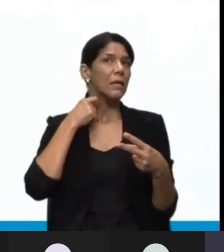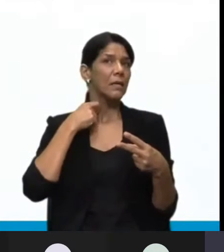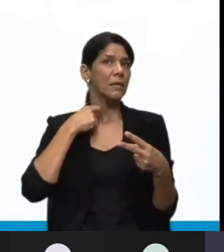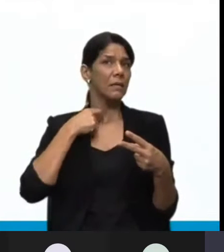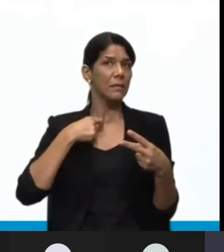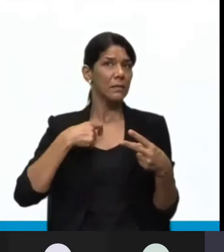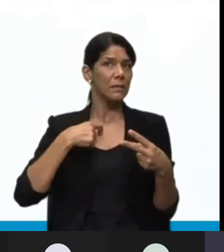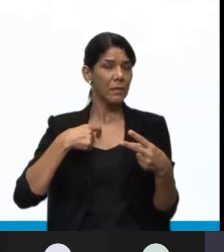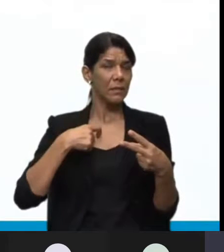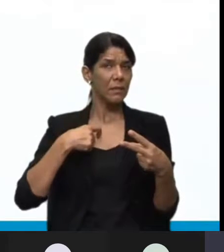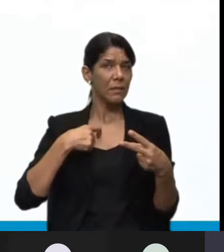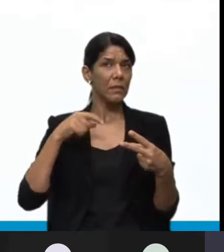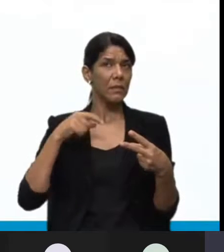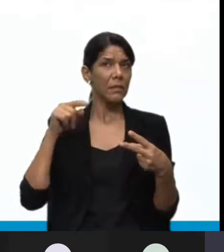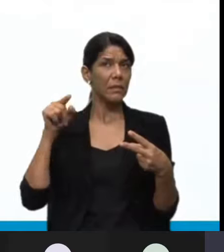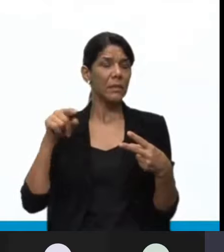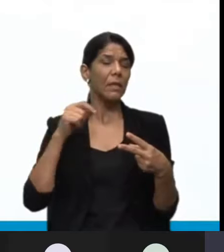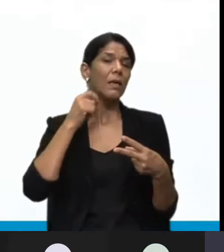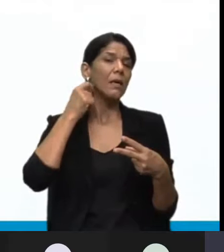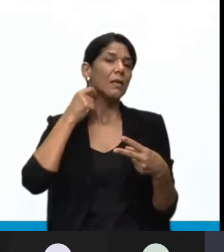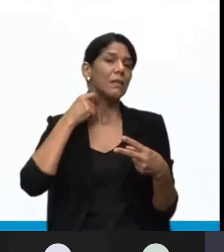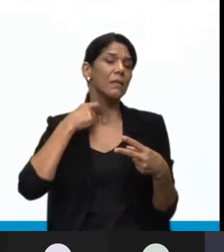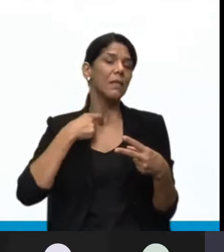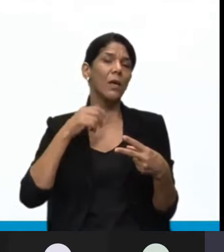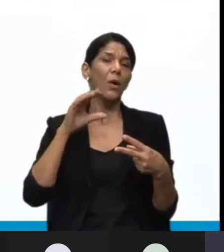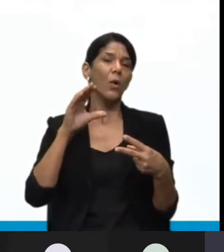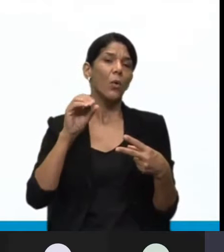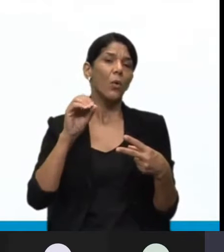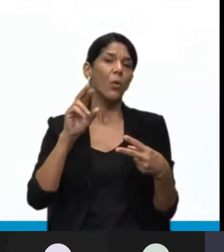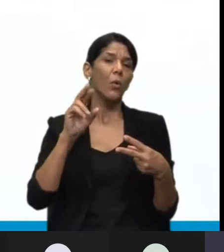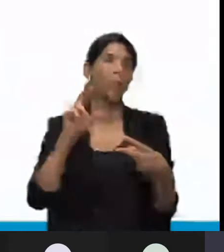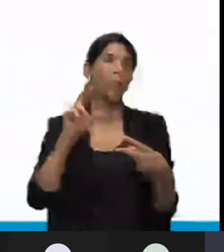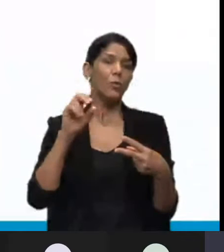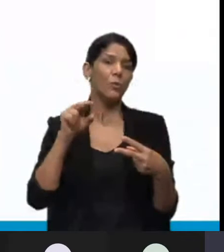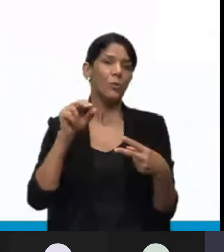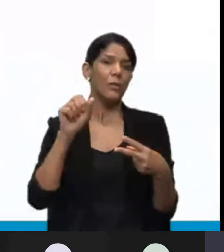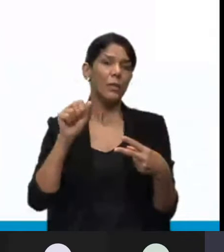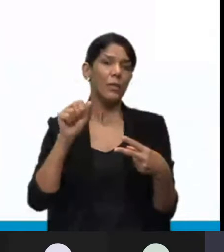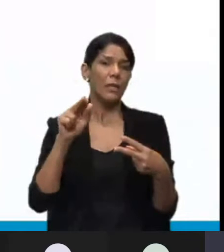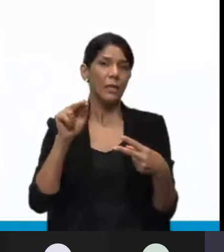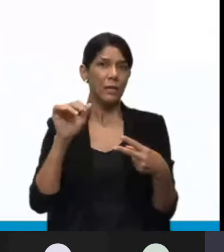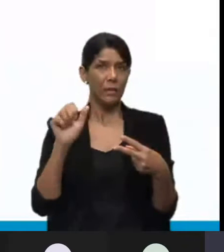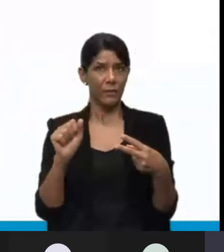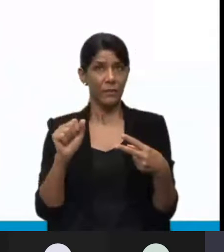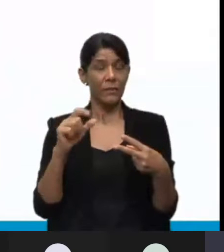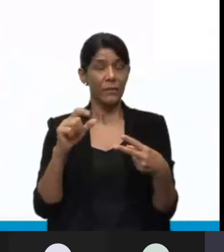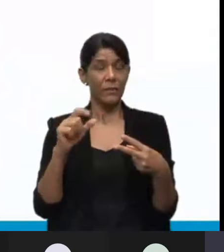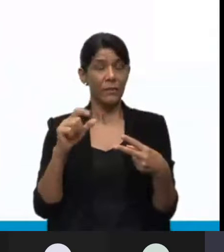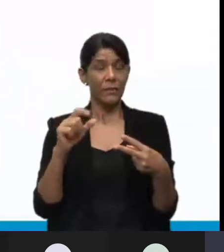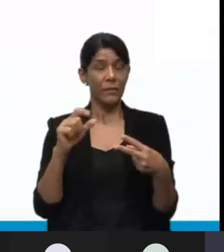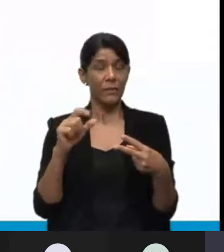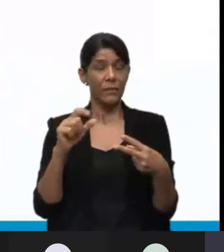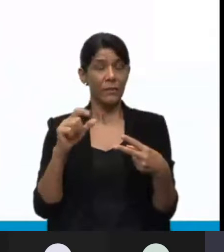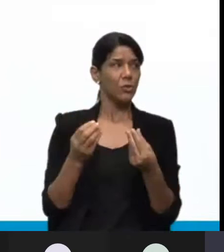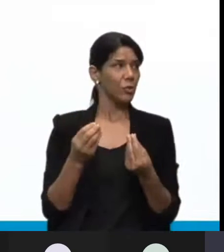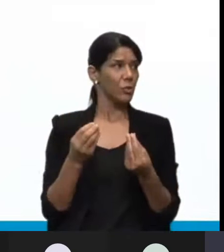são essas artérias aqui, que são as artérias coronárias, tá? Que são as artérias coronárias aí,